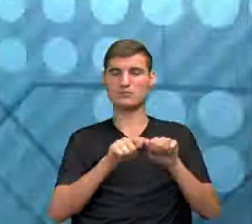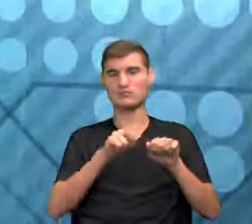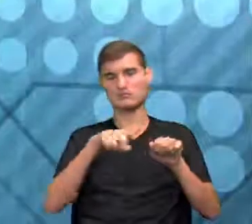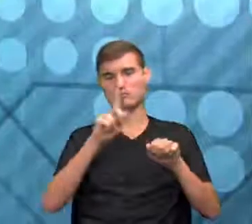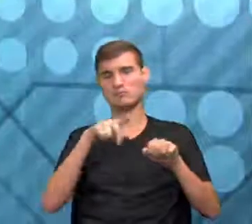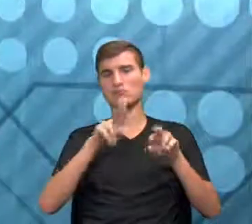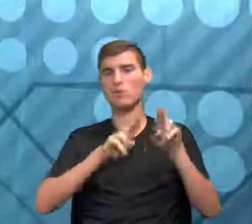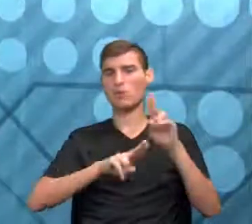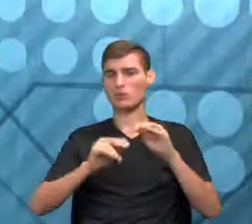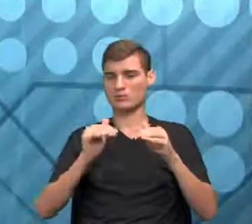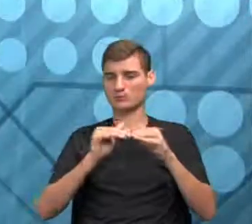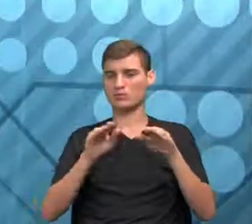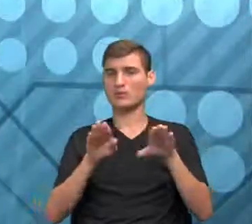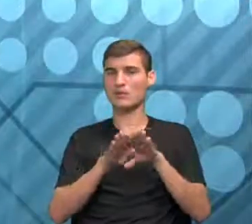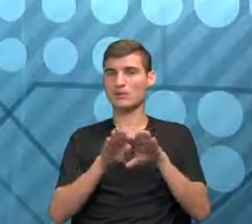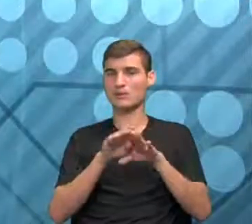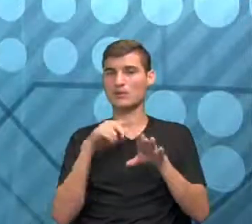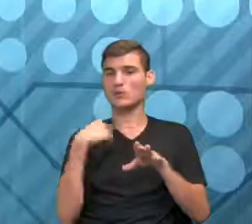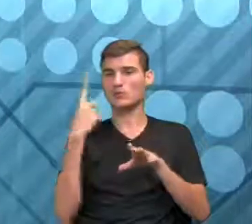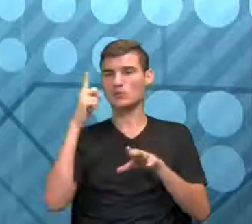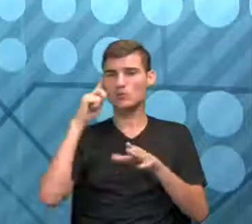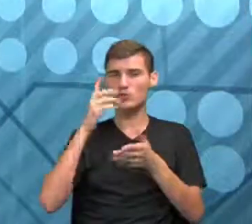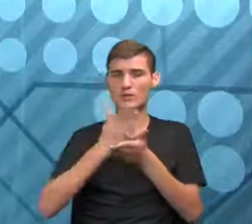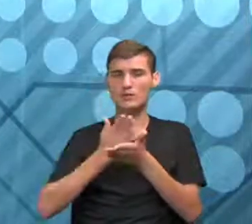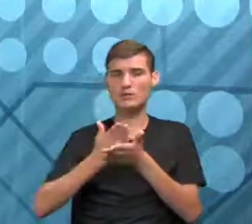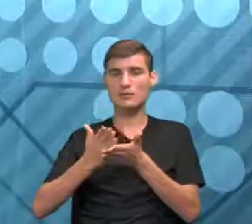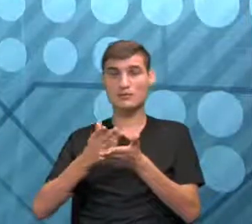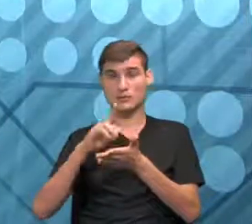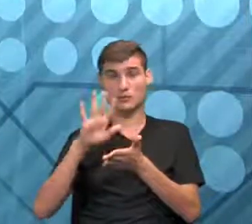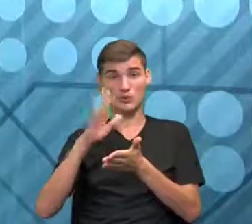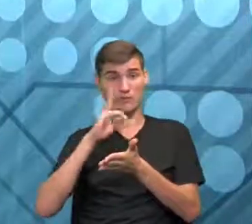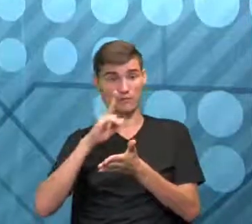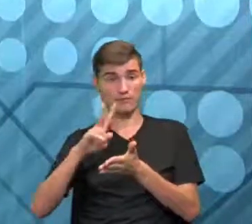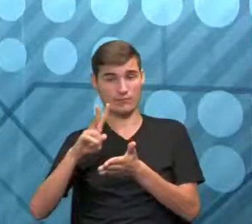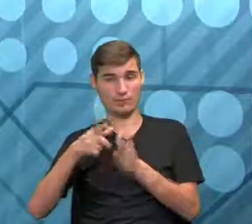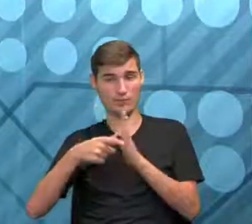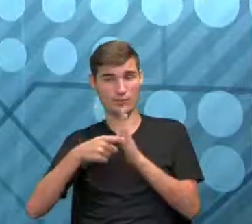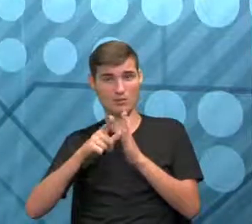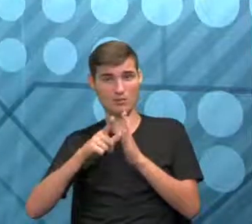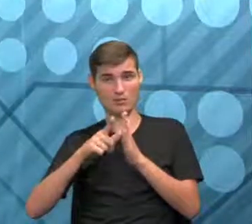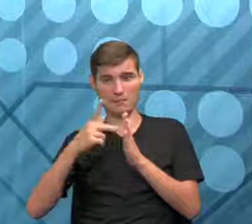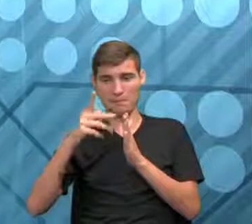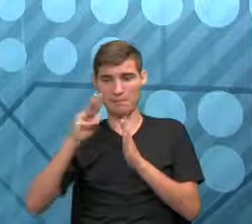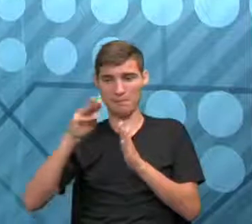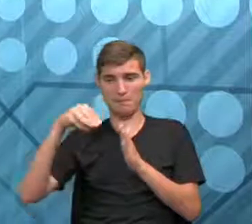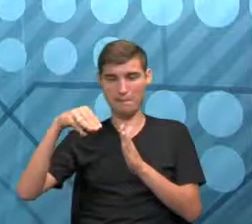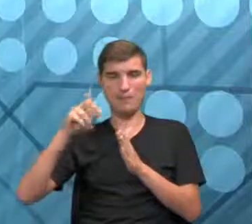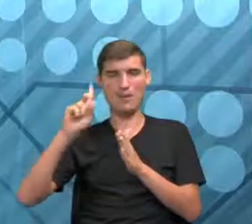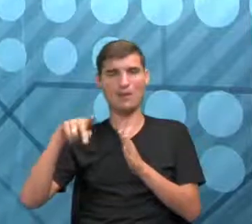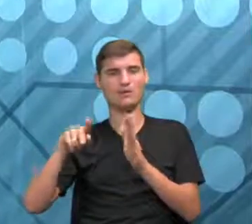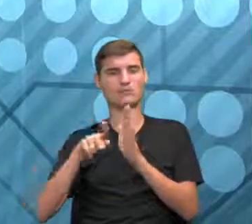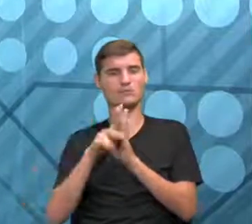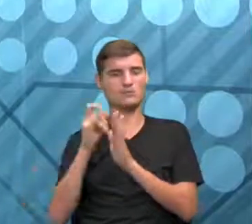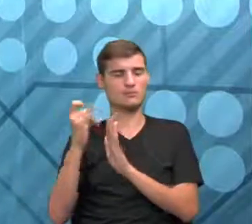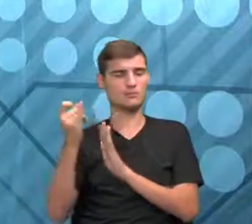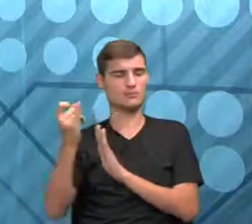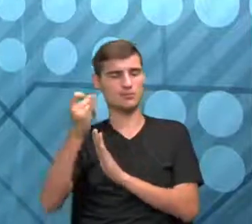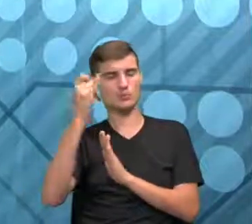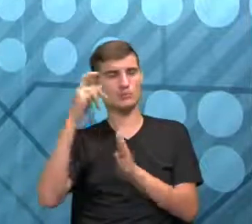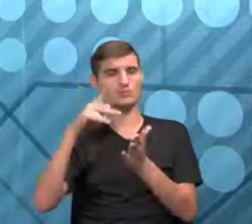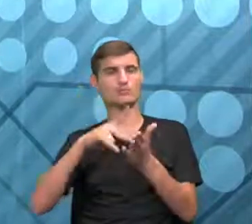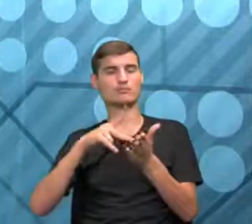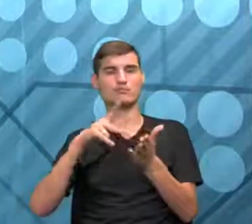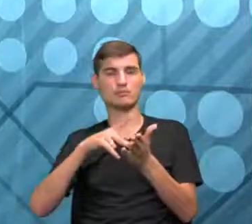modulação bastante utilizada no nosso dia a dia. Como você viu, o PWM ele é assim, muito importante, é muito